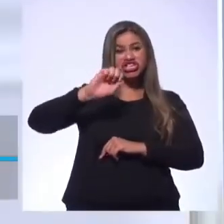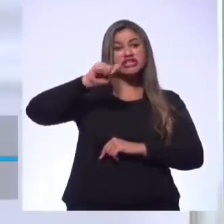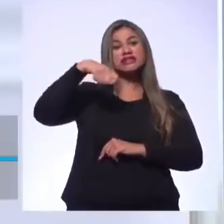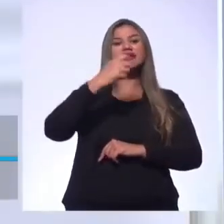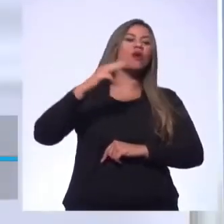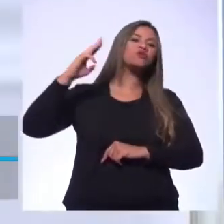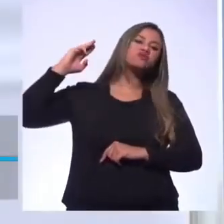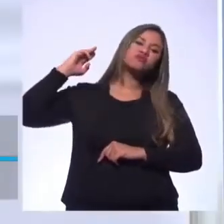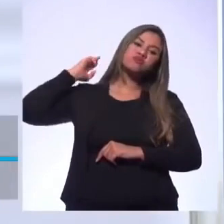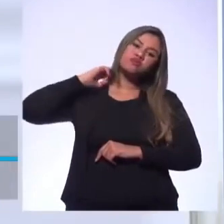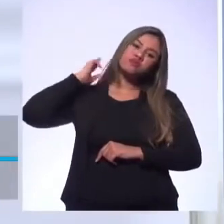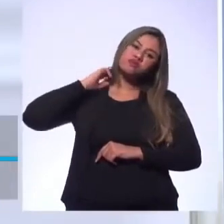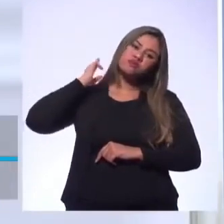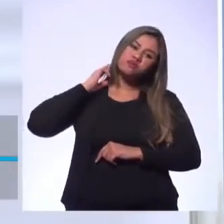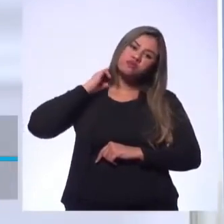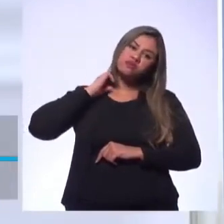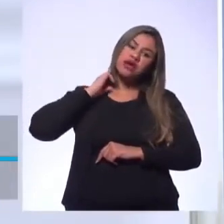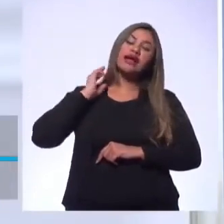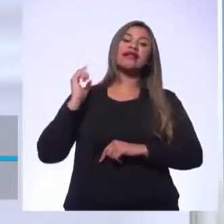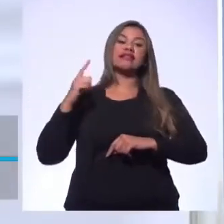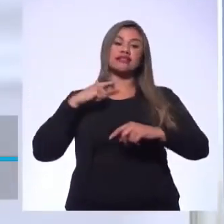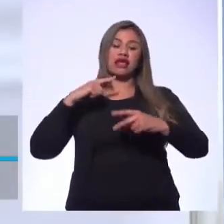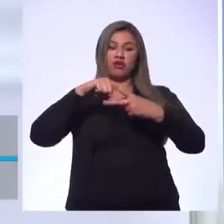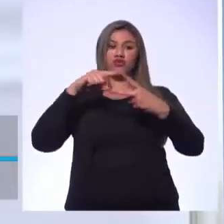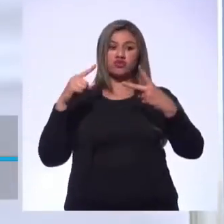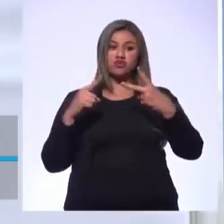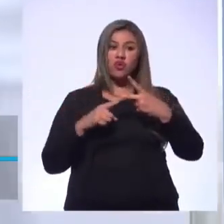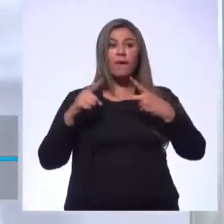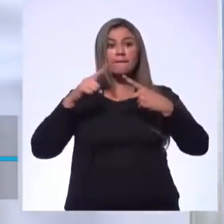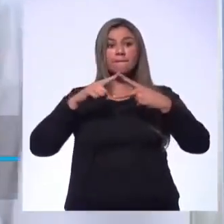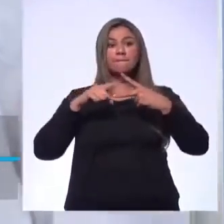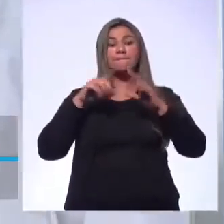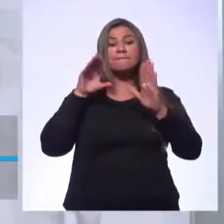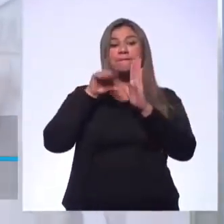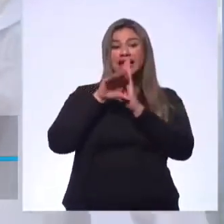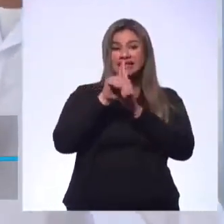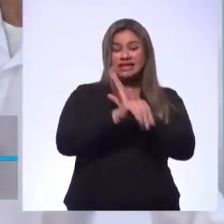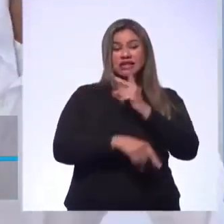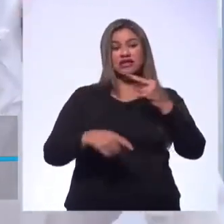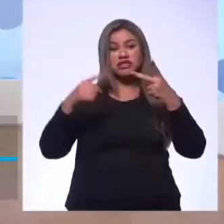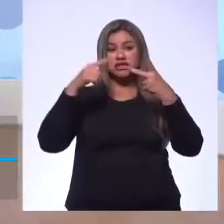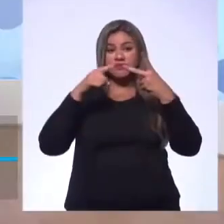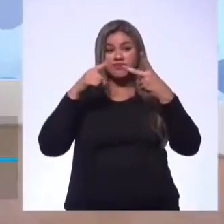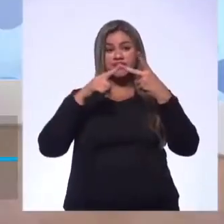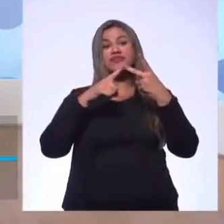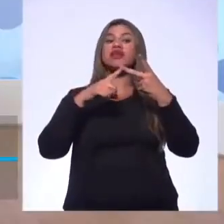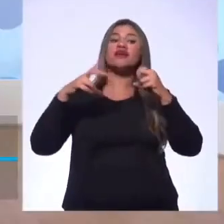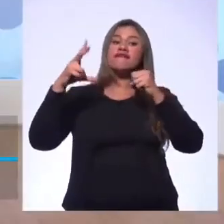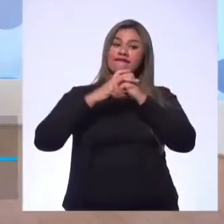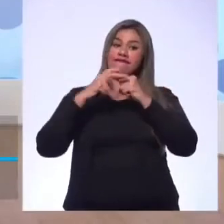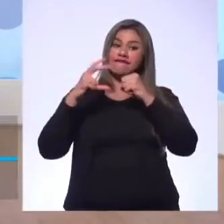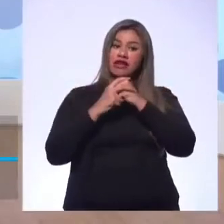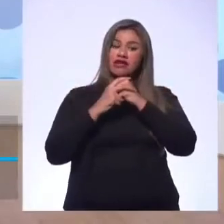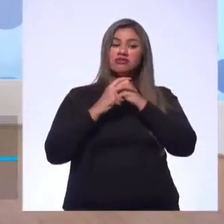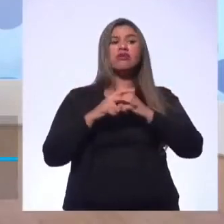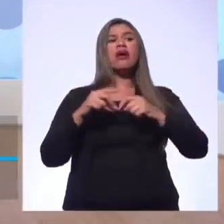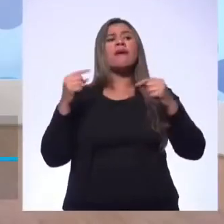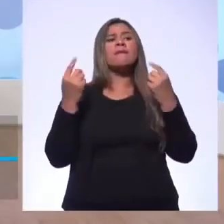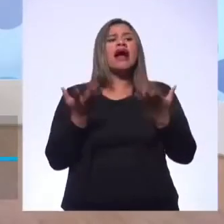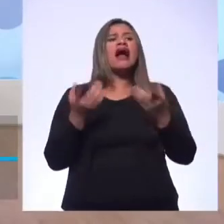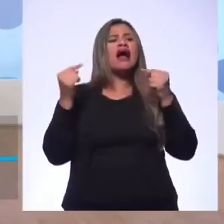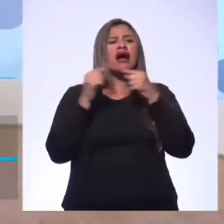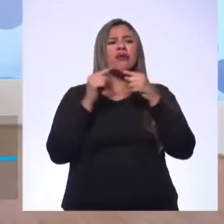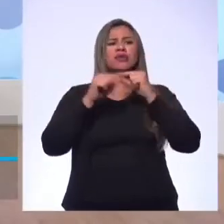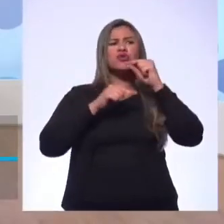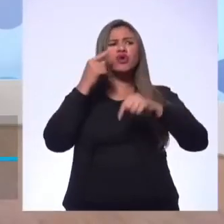a gente tem meningite também viral. Mas o que vem a ser meningite? Só a título de curiosidade, tá? Eu tenho aqui em